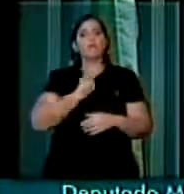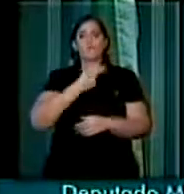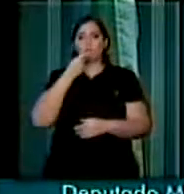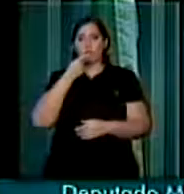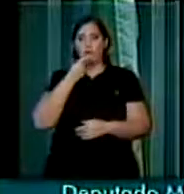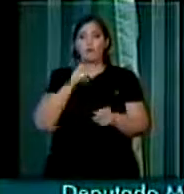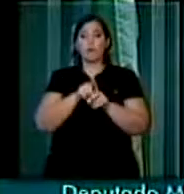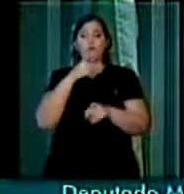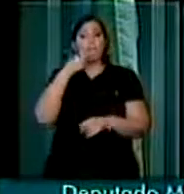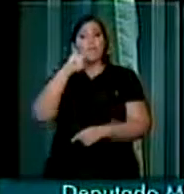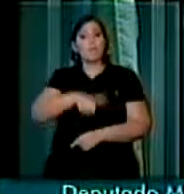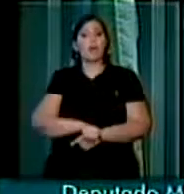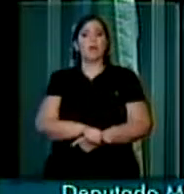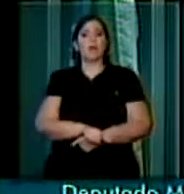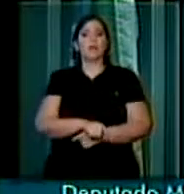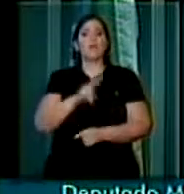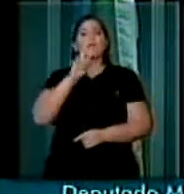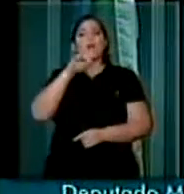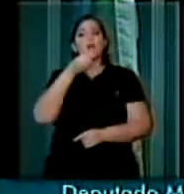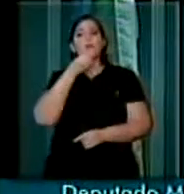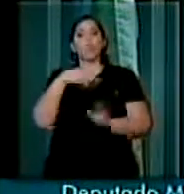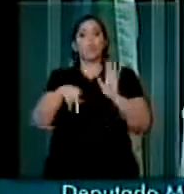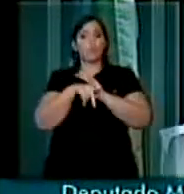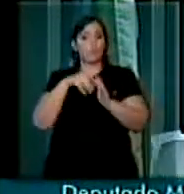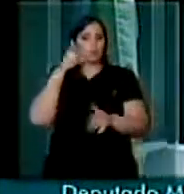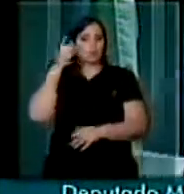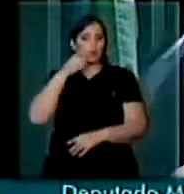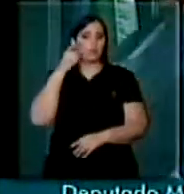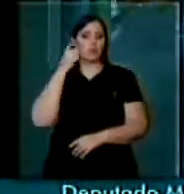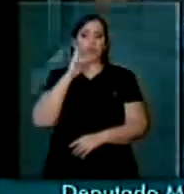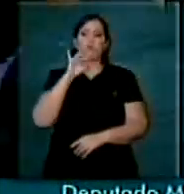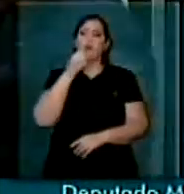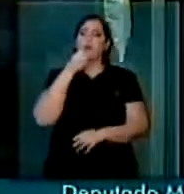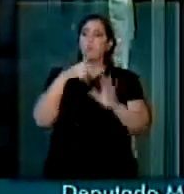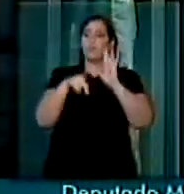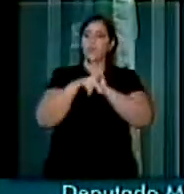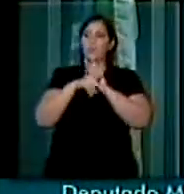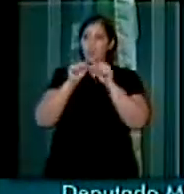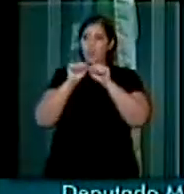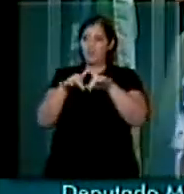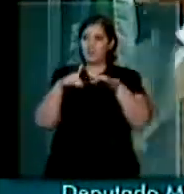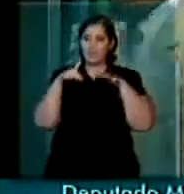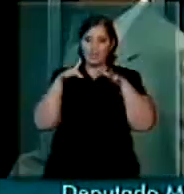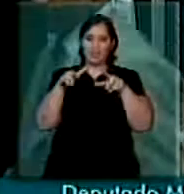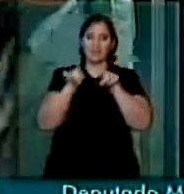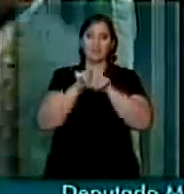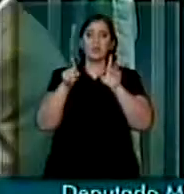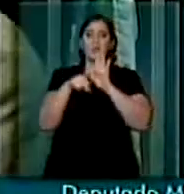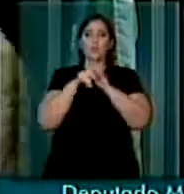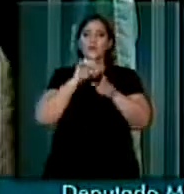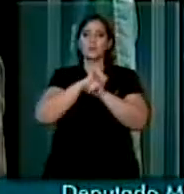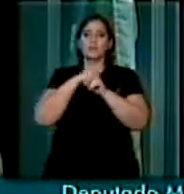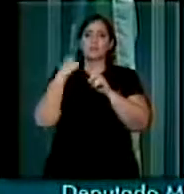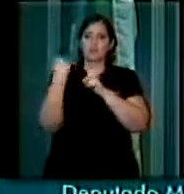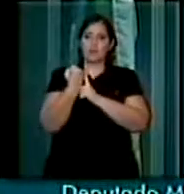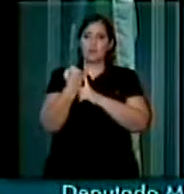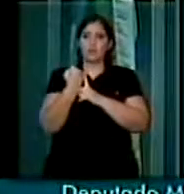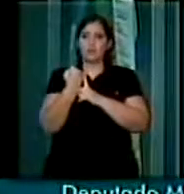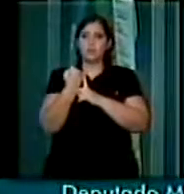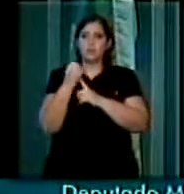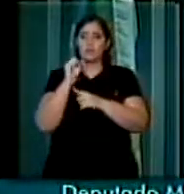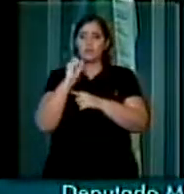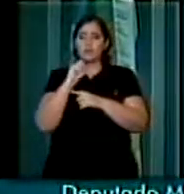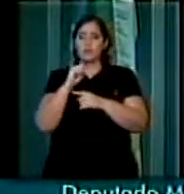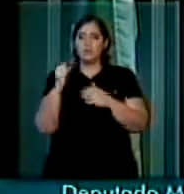digo mais, será bom para o parlamentar, será bom para o parlamento, será bom para a sociedade. Porque se hoje há